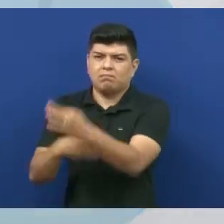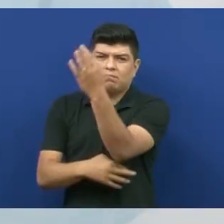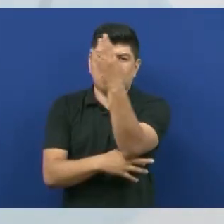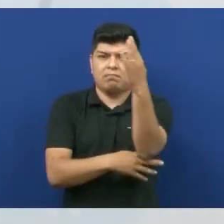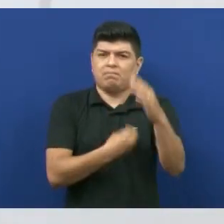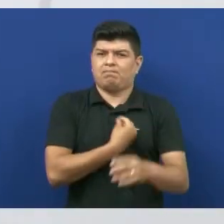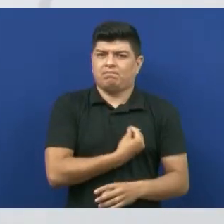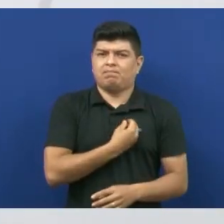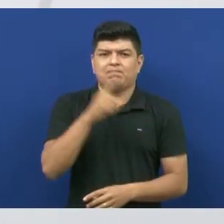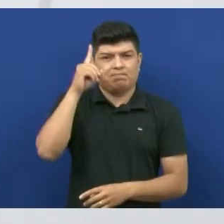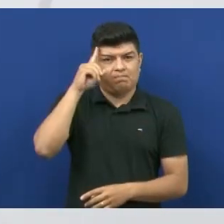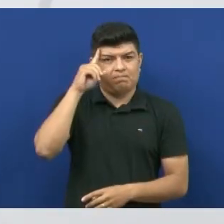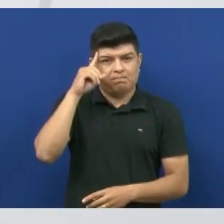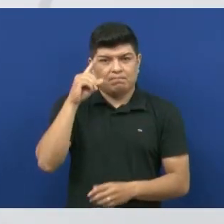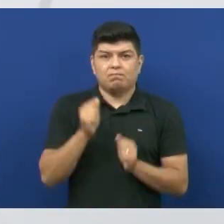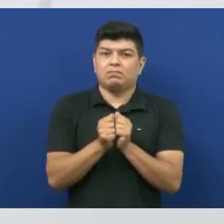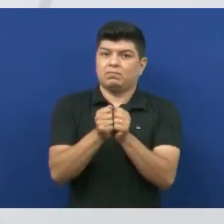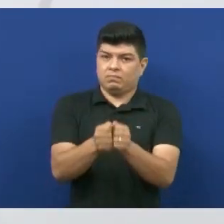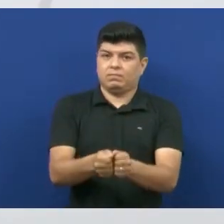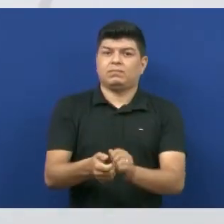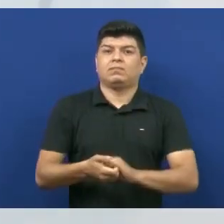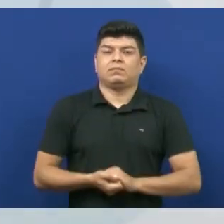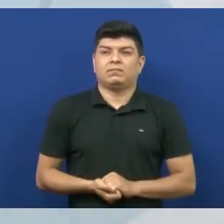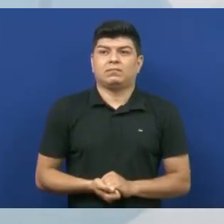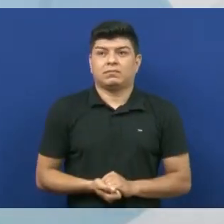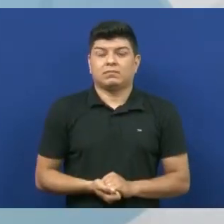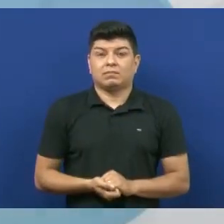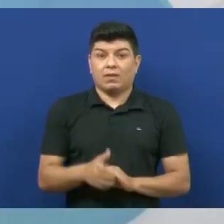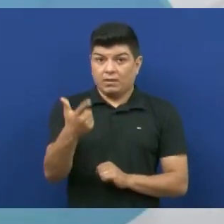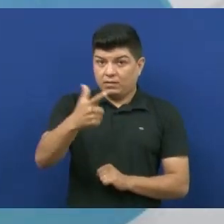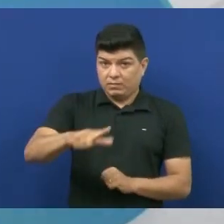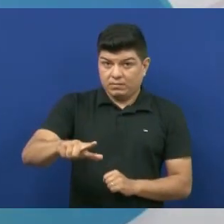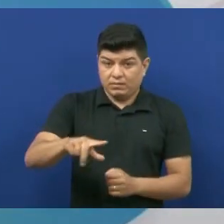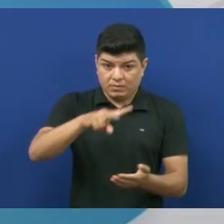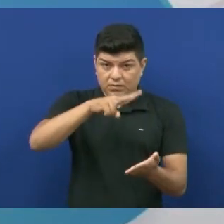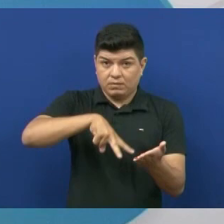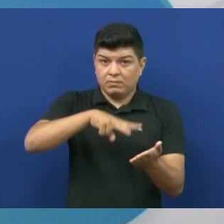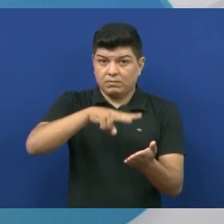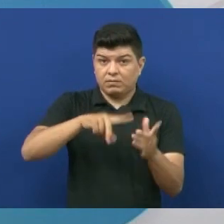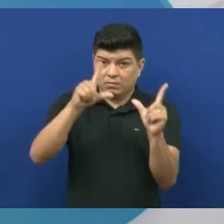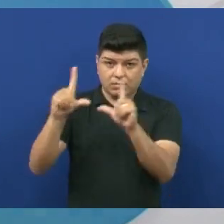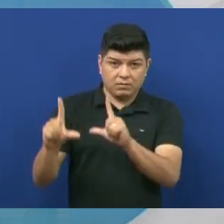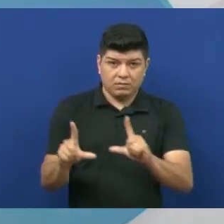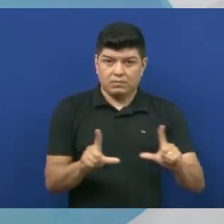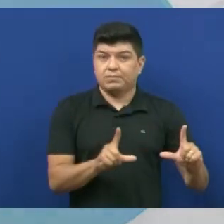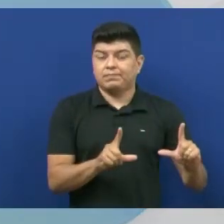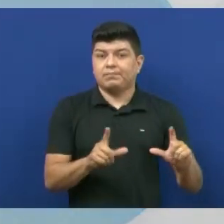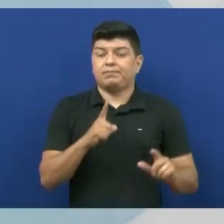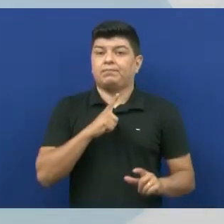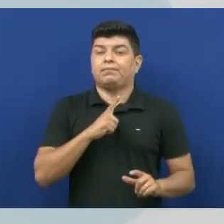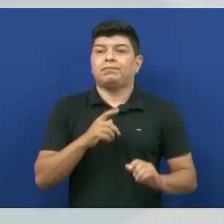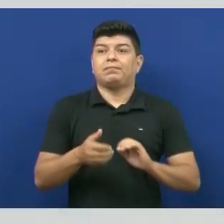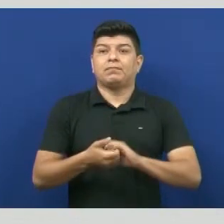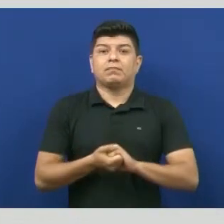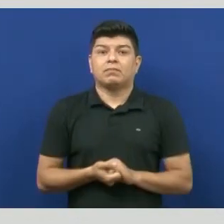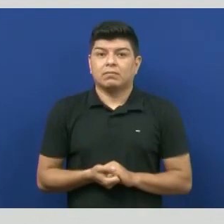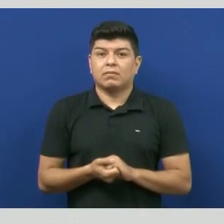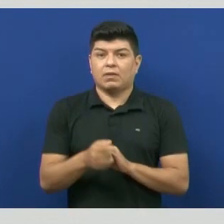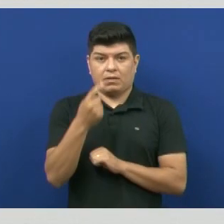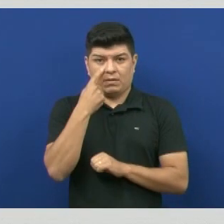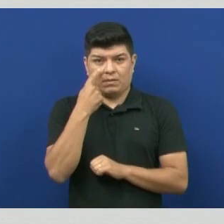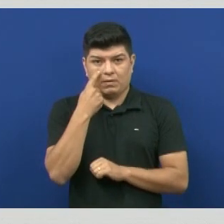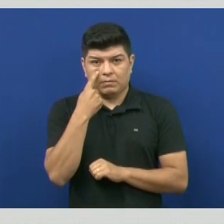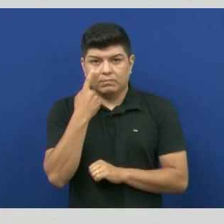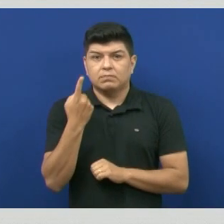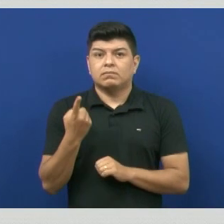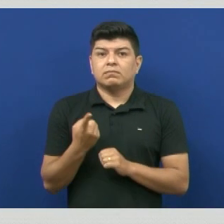convivem diariamente conosco, tá? Novamente, na leitura do slide, tem lá. Você também pode